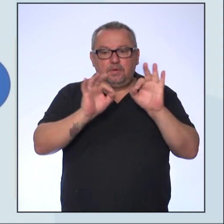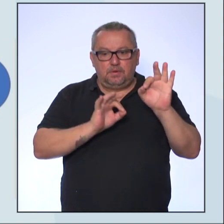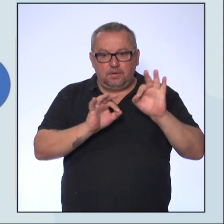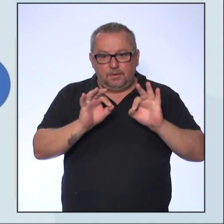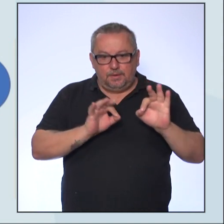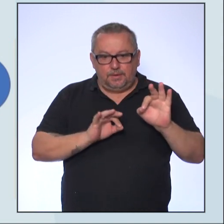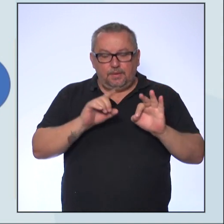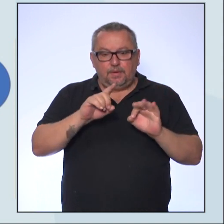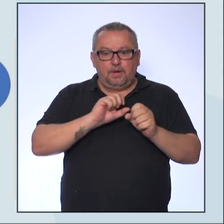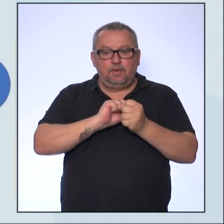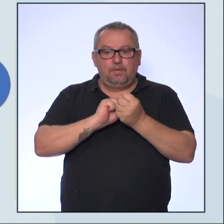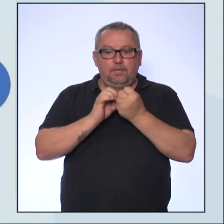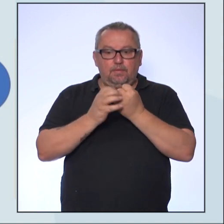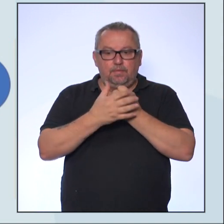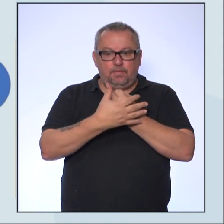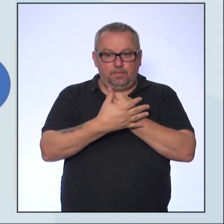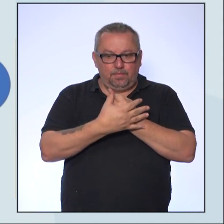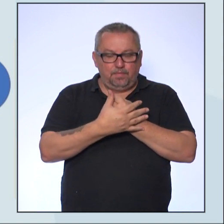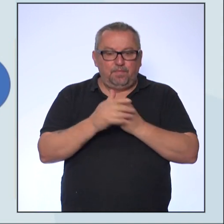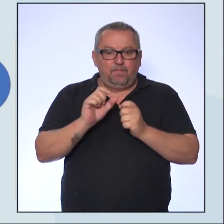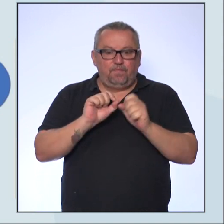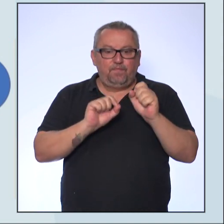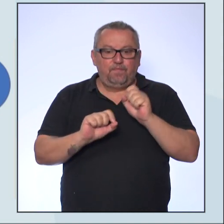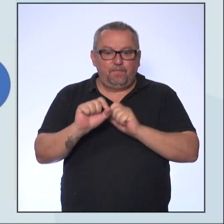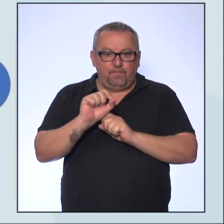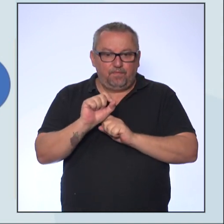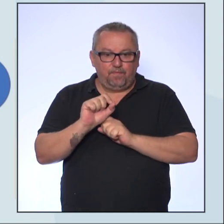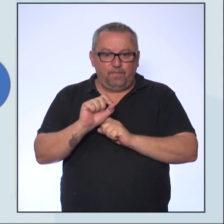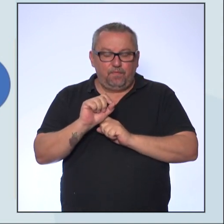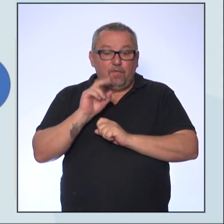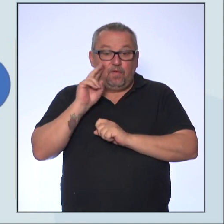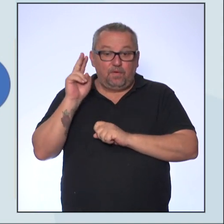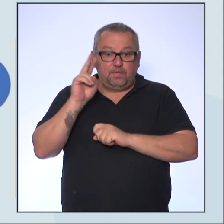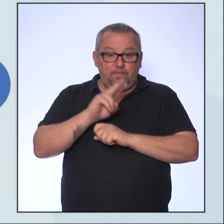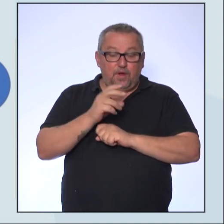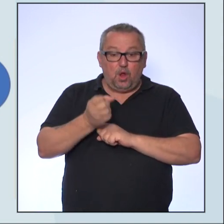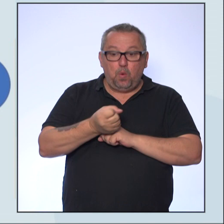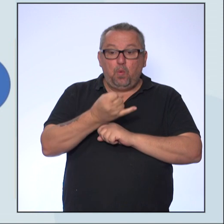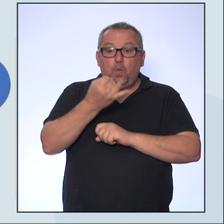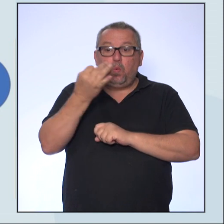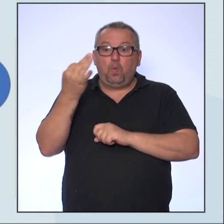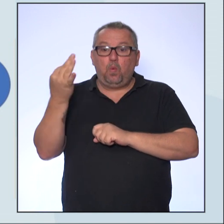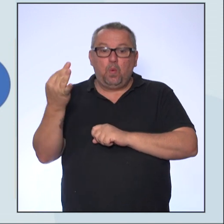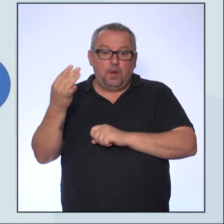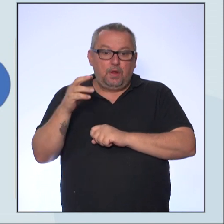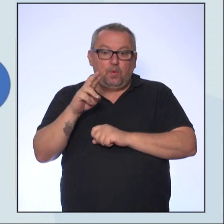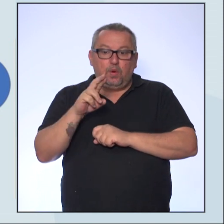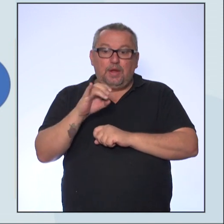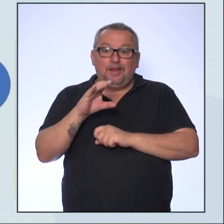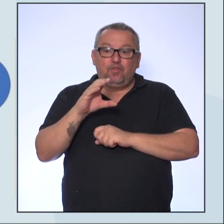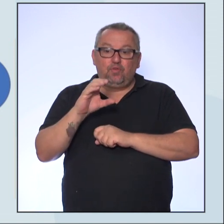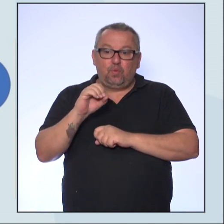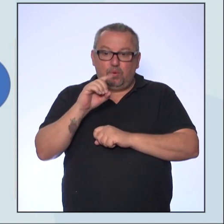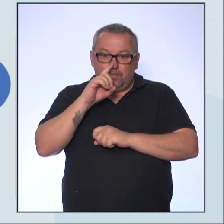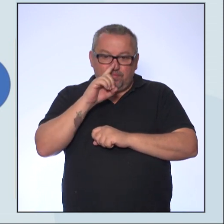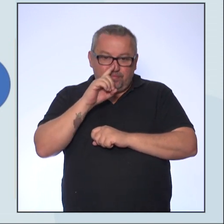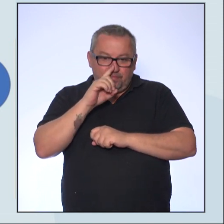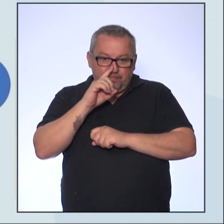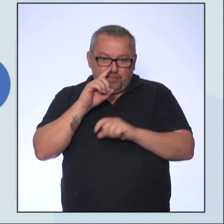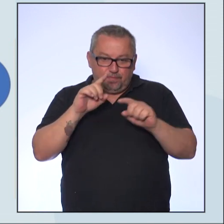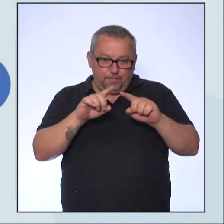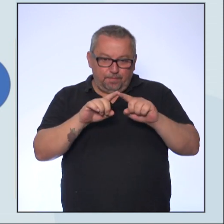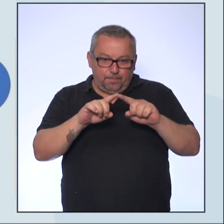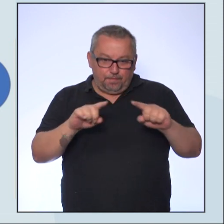né, desse coronavírus. Bom, feito isso, vamos definir a gravidade. O que pode acontecer? Pode ser algo